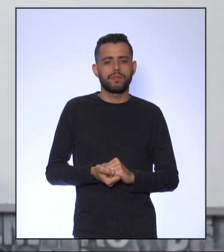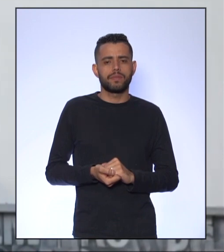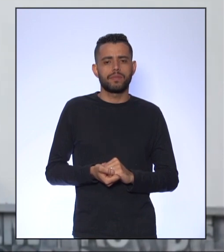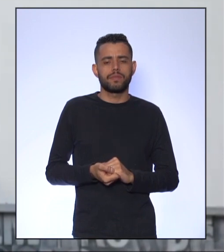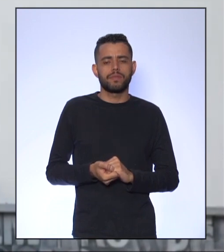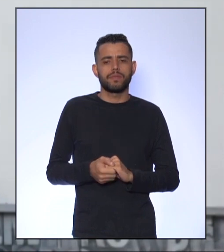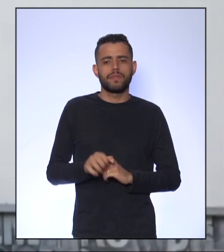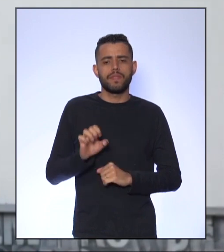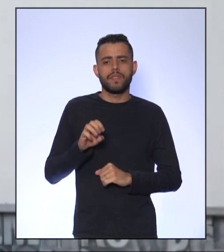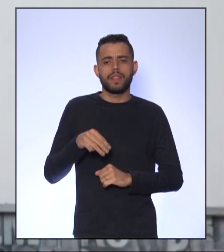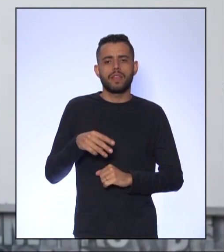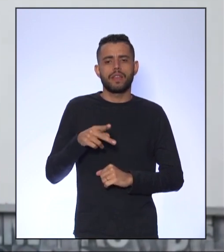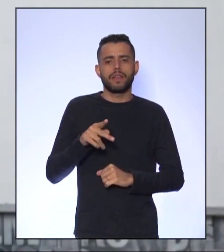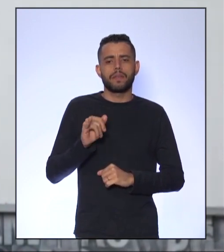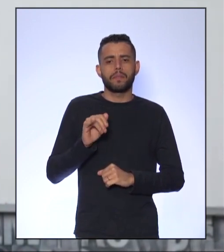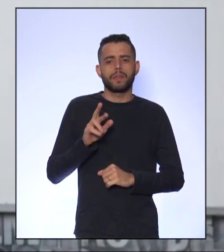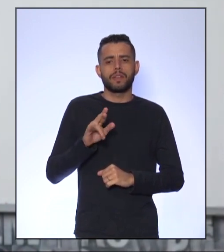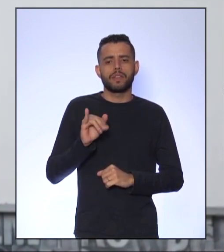empirismo.